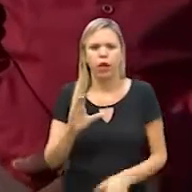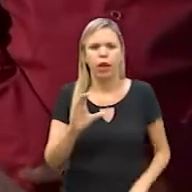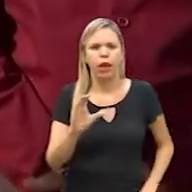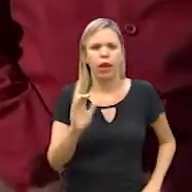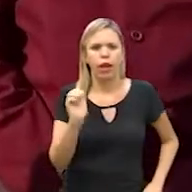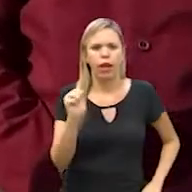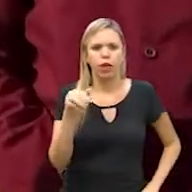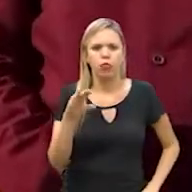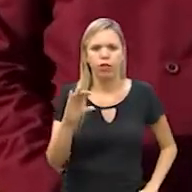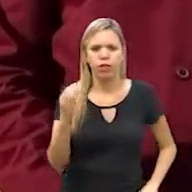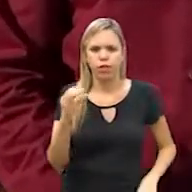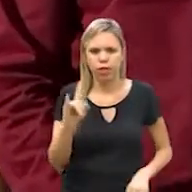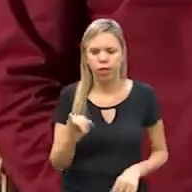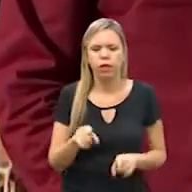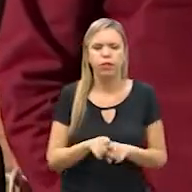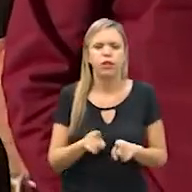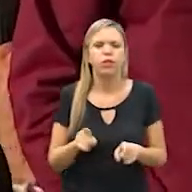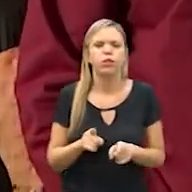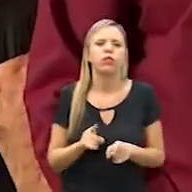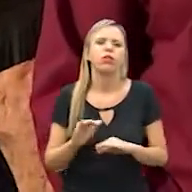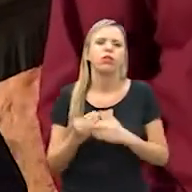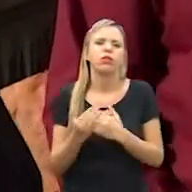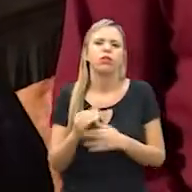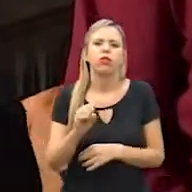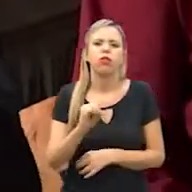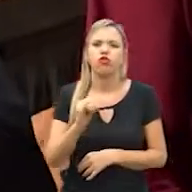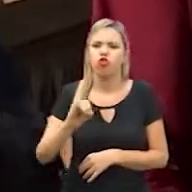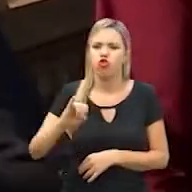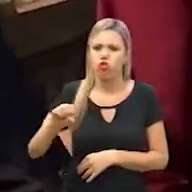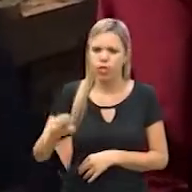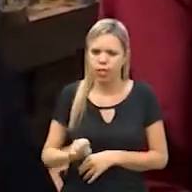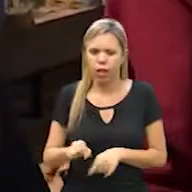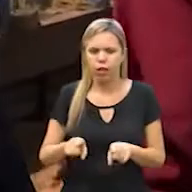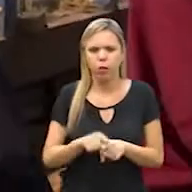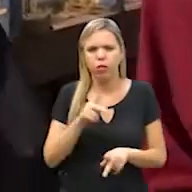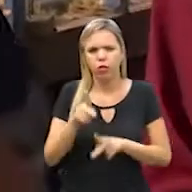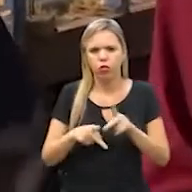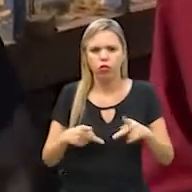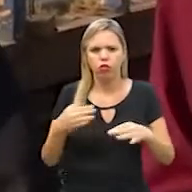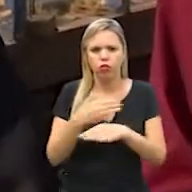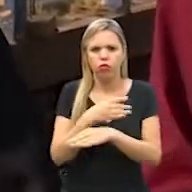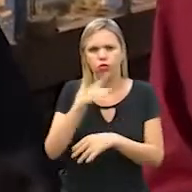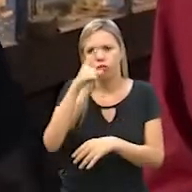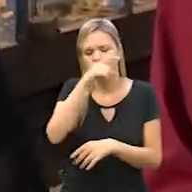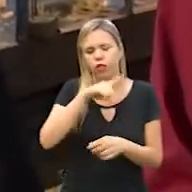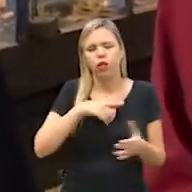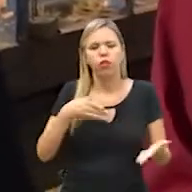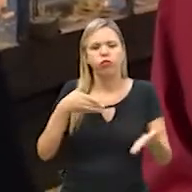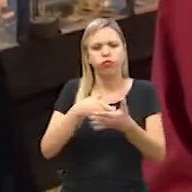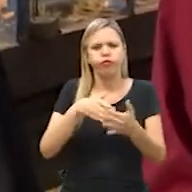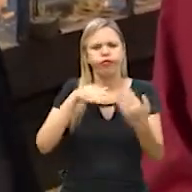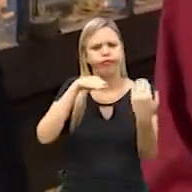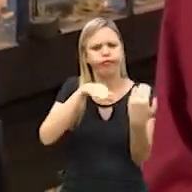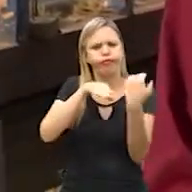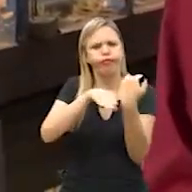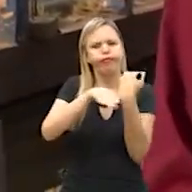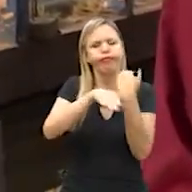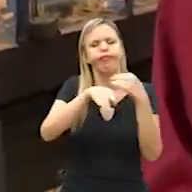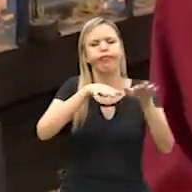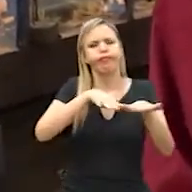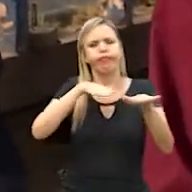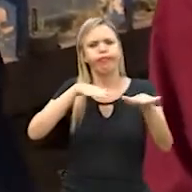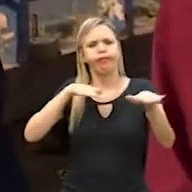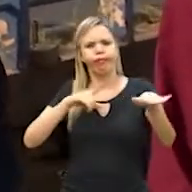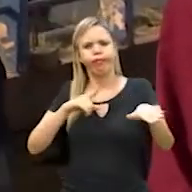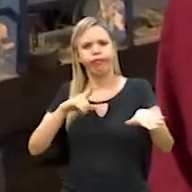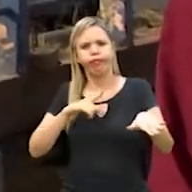Camucim, onde tem a entrada aqui do Rosário e do São José, que as pessoas têm uma dificuldade, onde o trânsito ele faz um engarrafamento. Nós aqui também, ó,